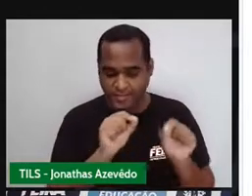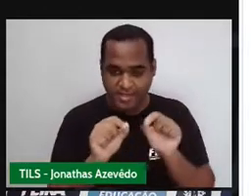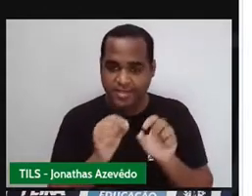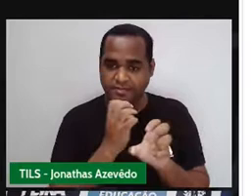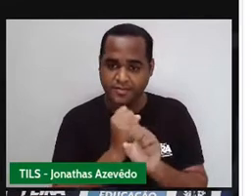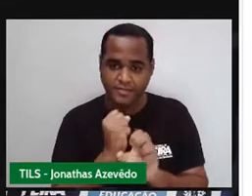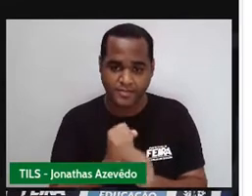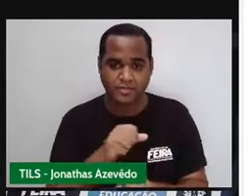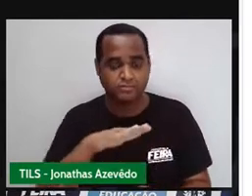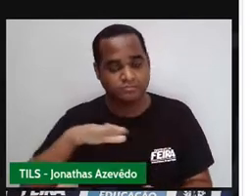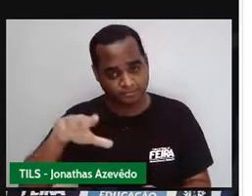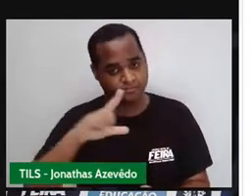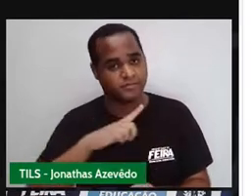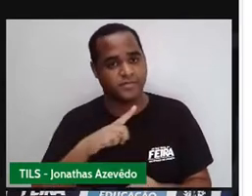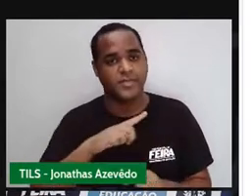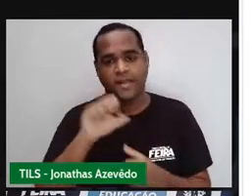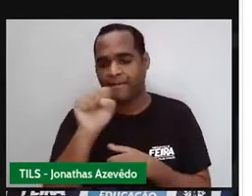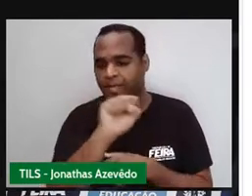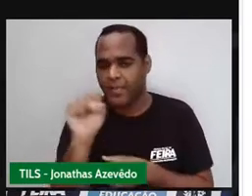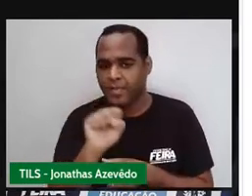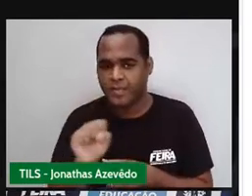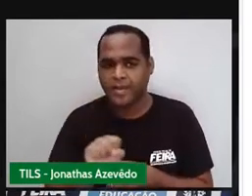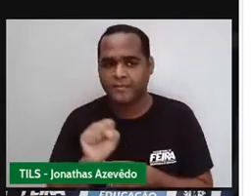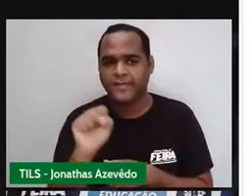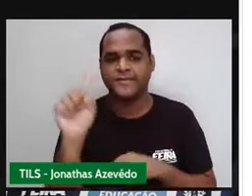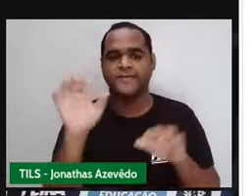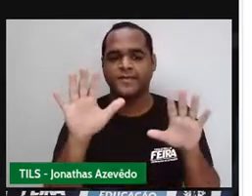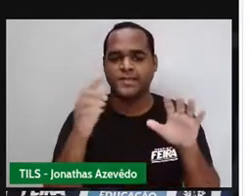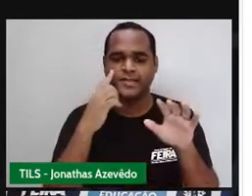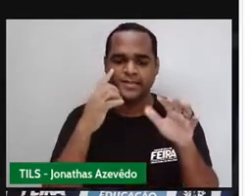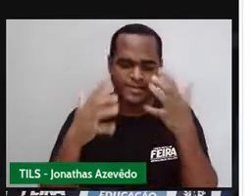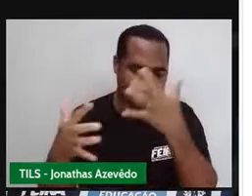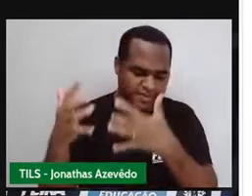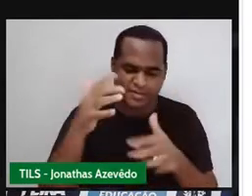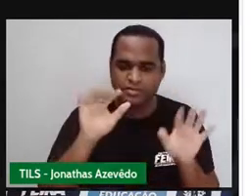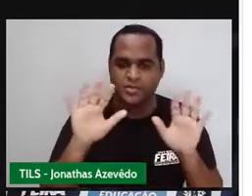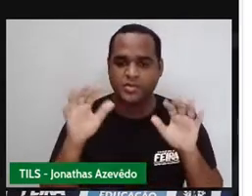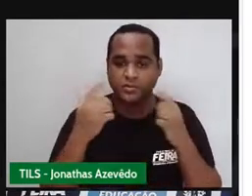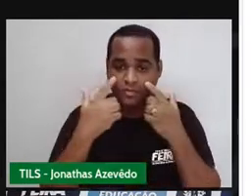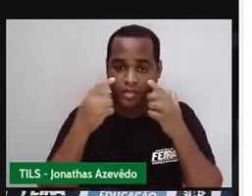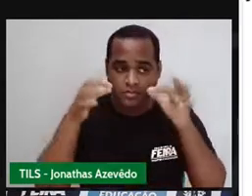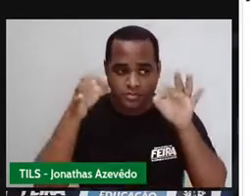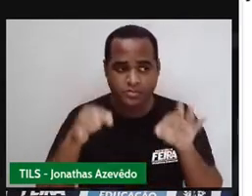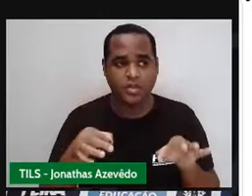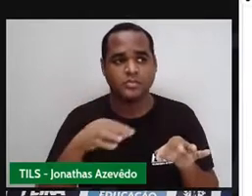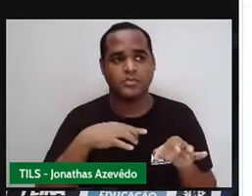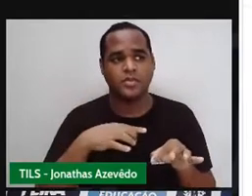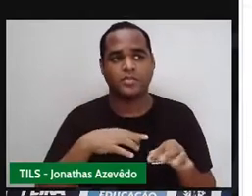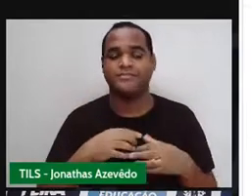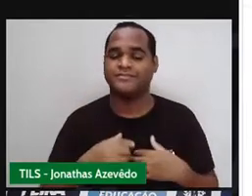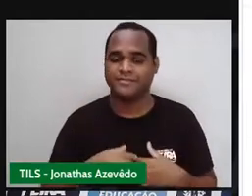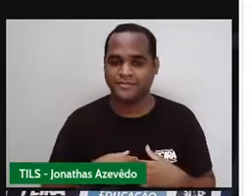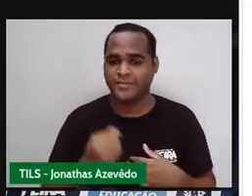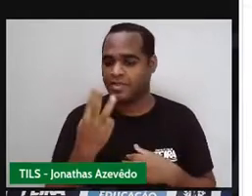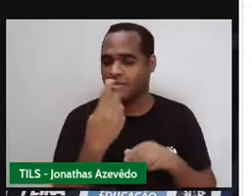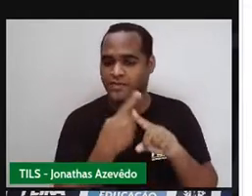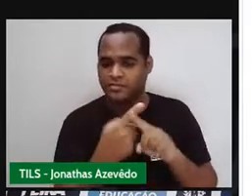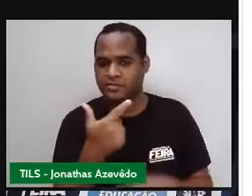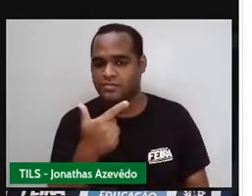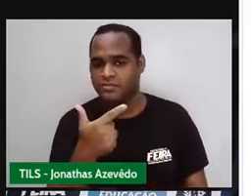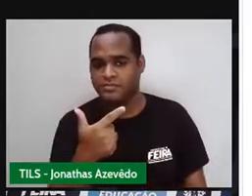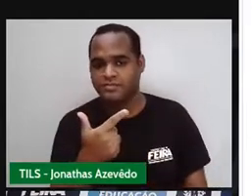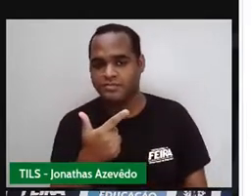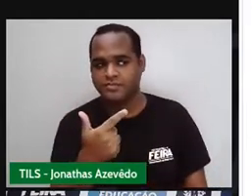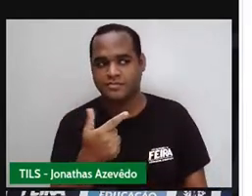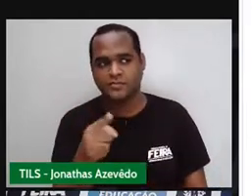cálculo Zinho eu tô apagando para não dar confusão ali na figura e você conseguir enxergar ela direitinho três vezes dois